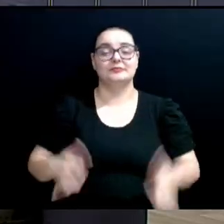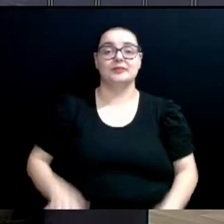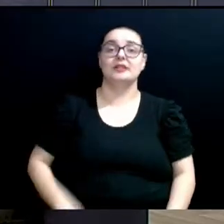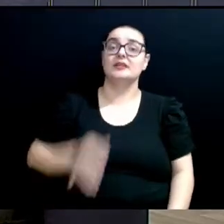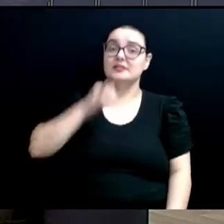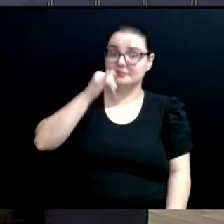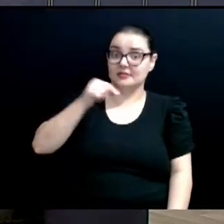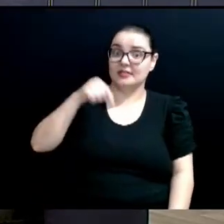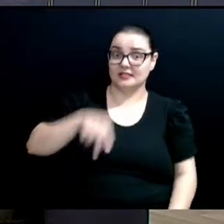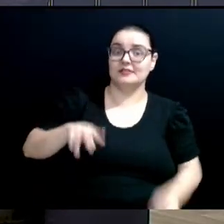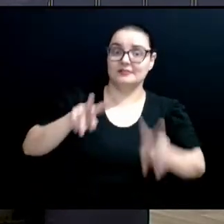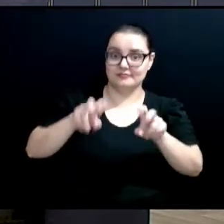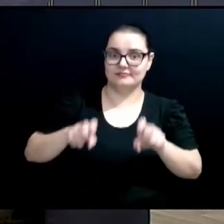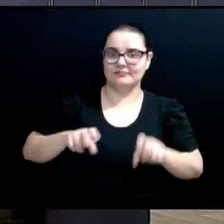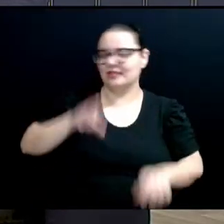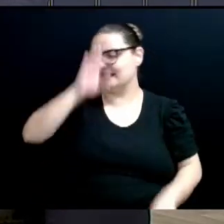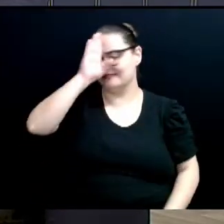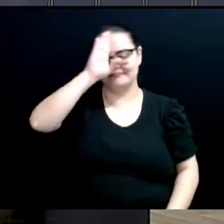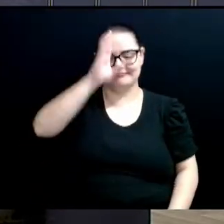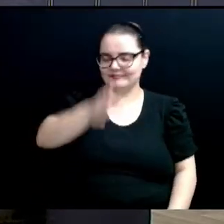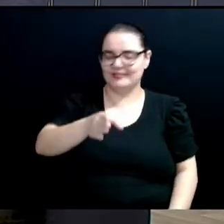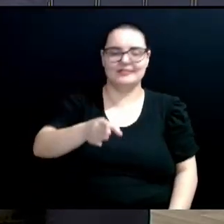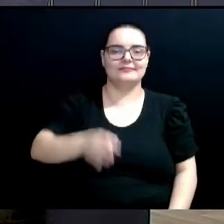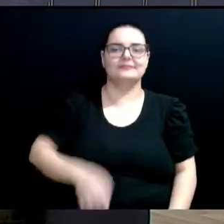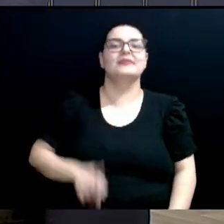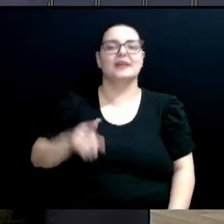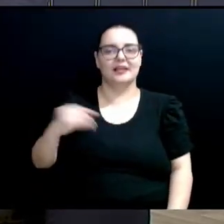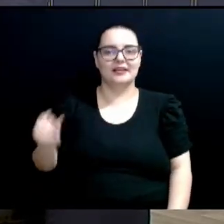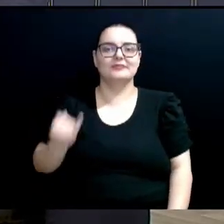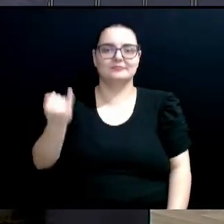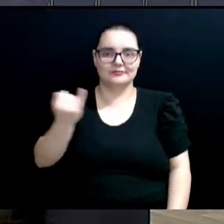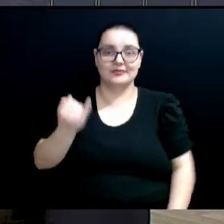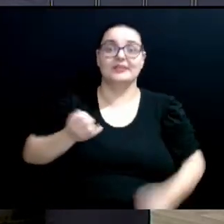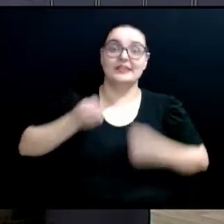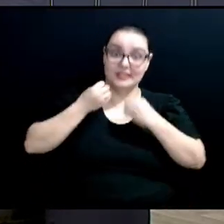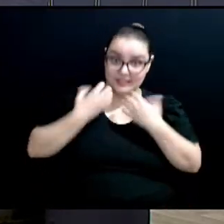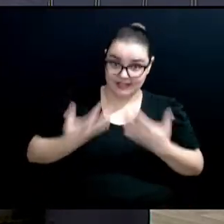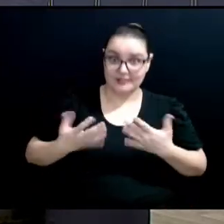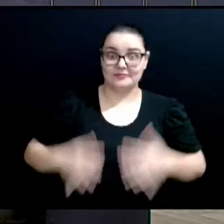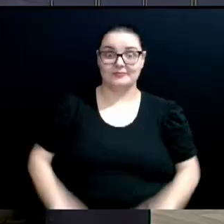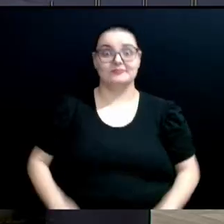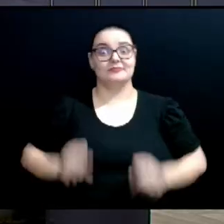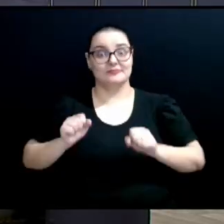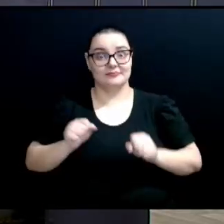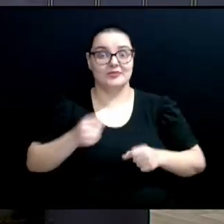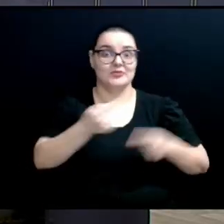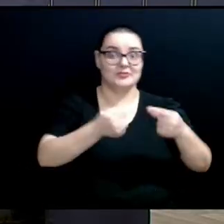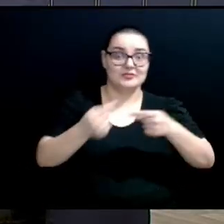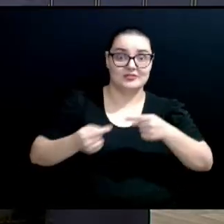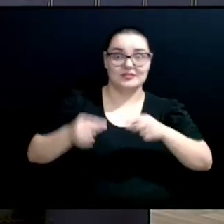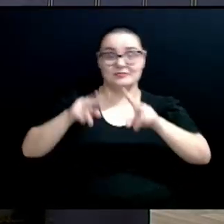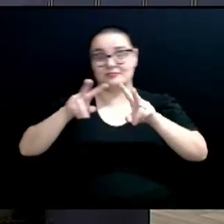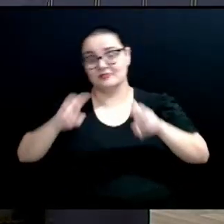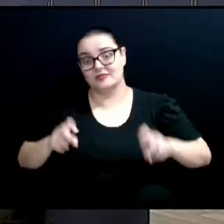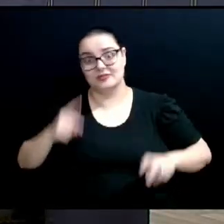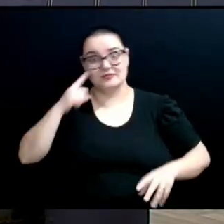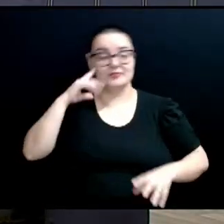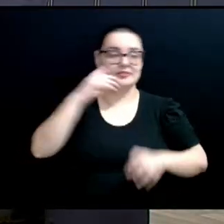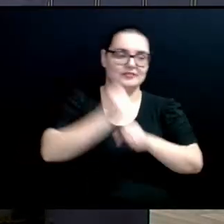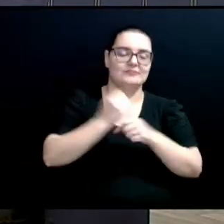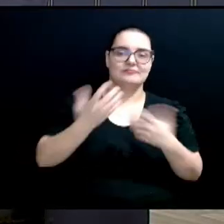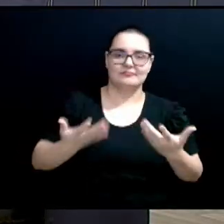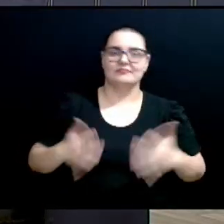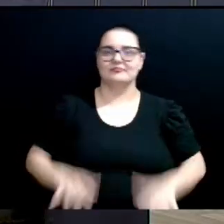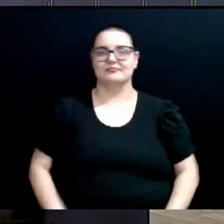é crucial, né? Esse tema realmente é muito importante. Que bom que a gente pôde fazer um debate sobre um tema mais geral,